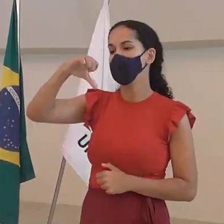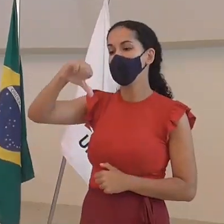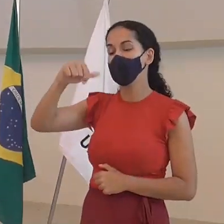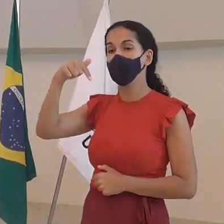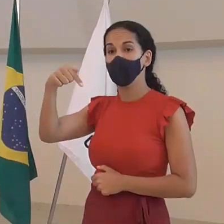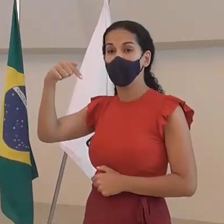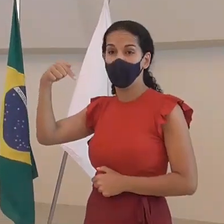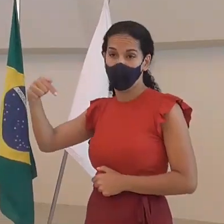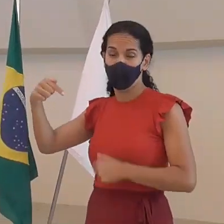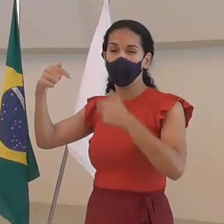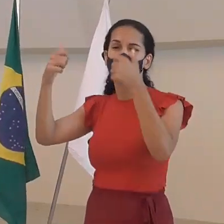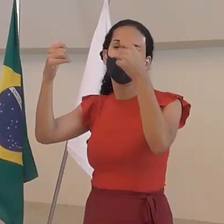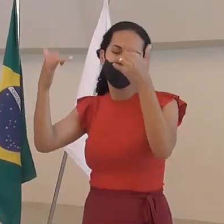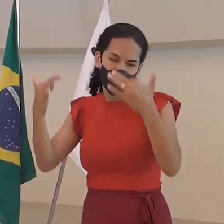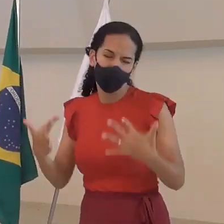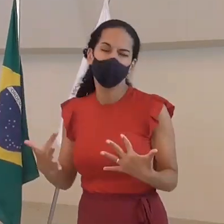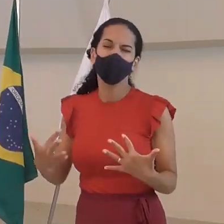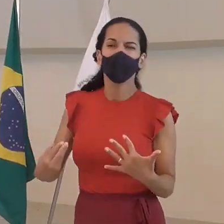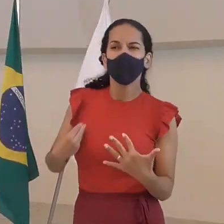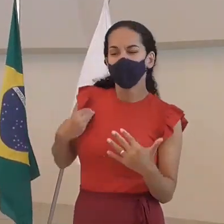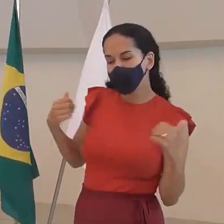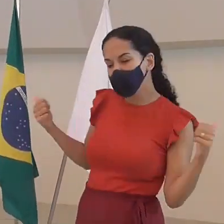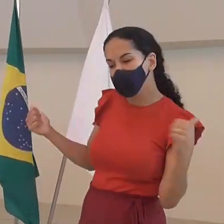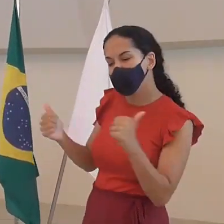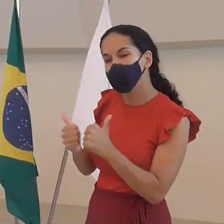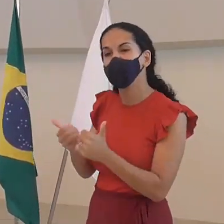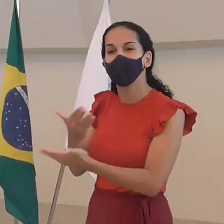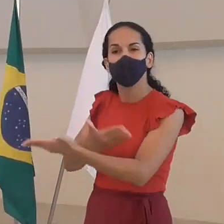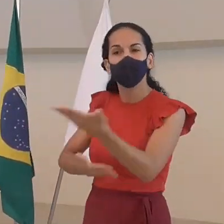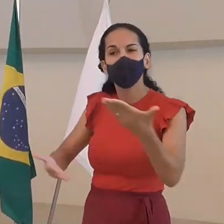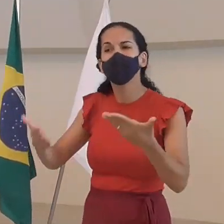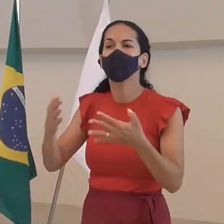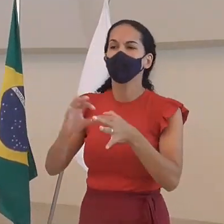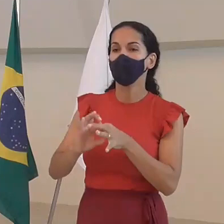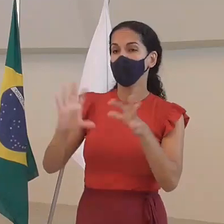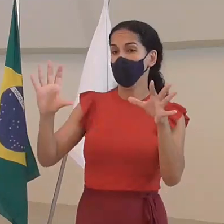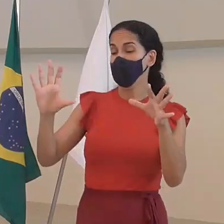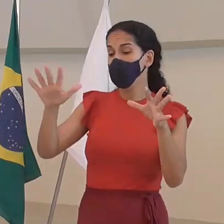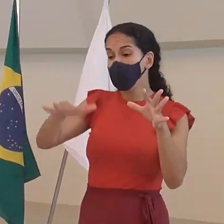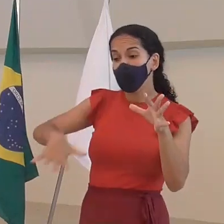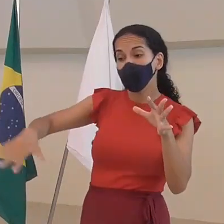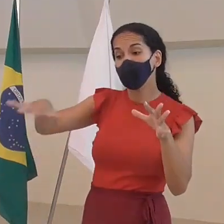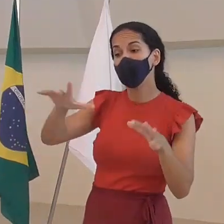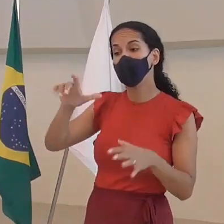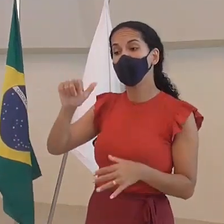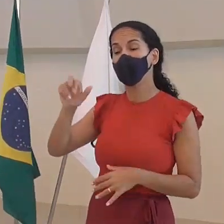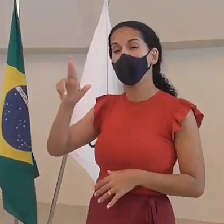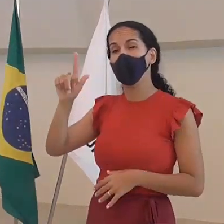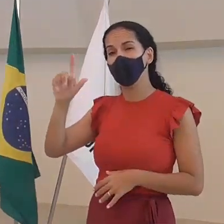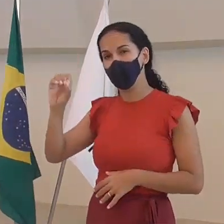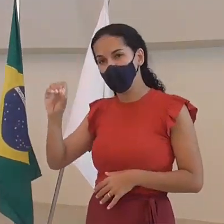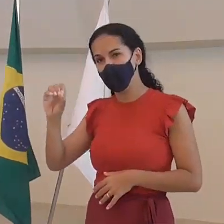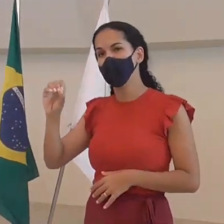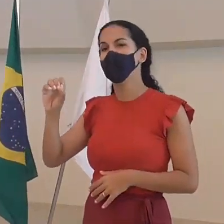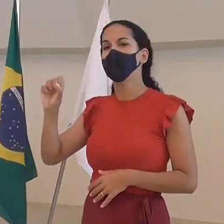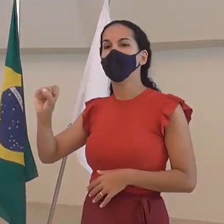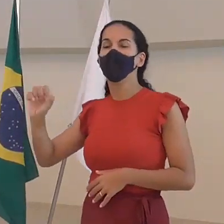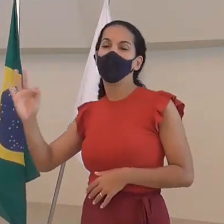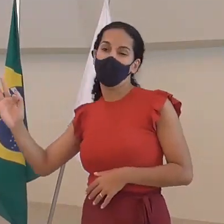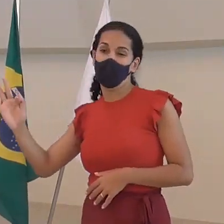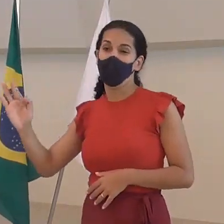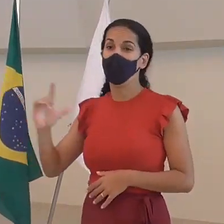1977 e reunidos no mesmo território livre do Largo de São Francisco, independentemente